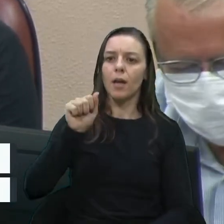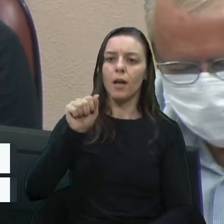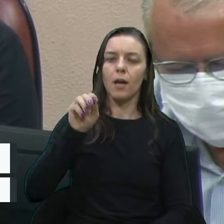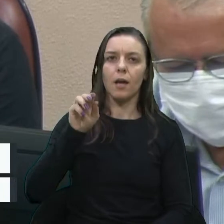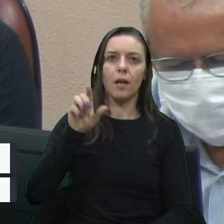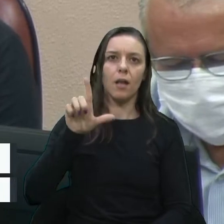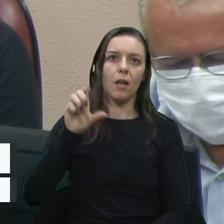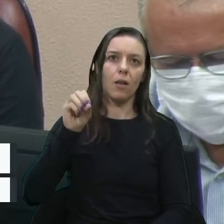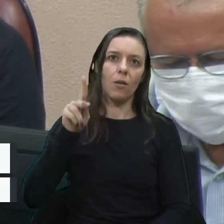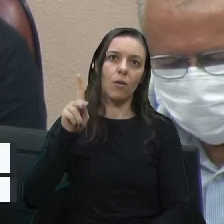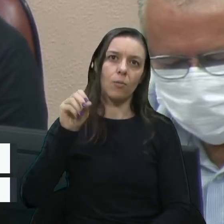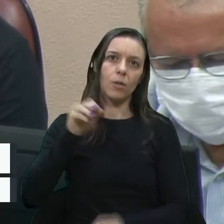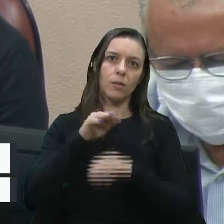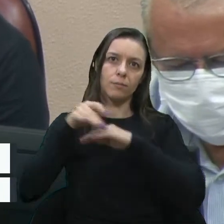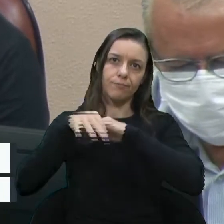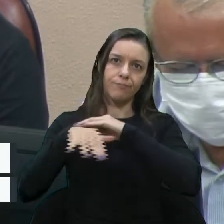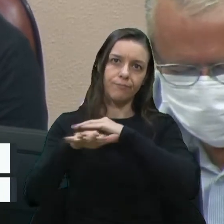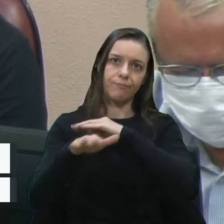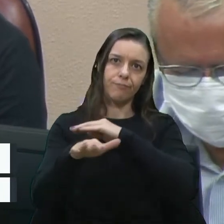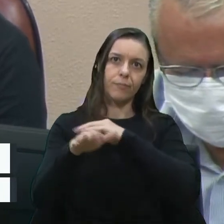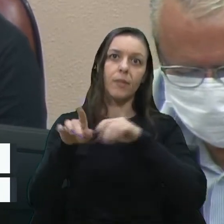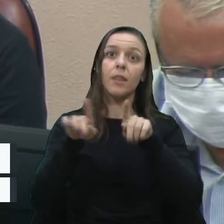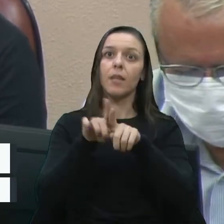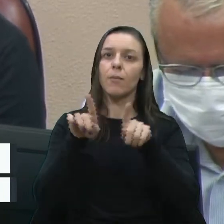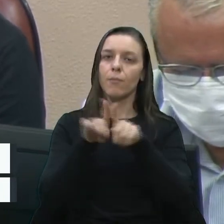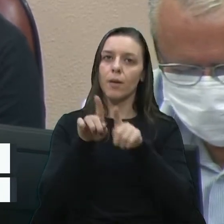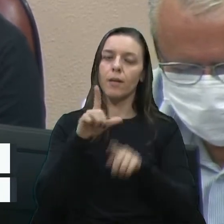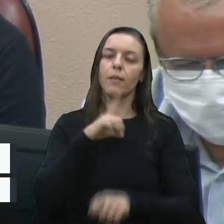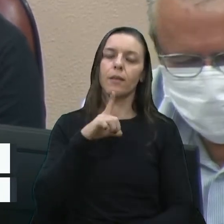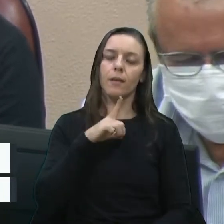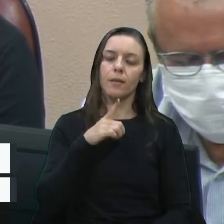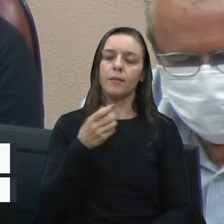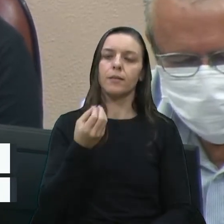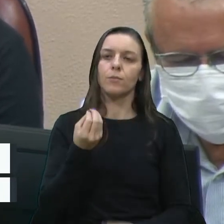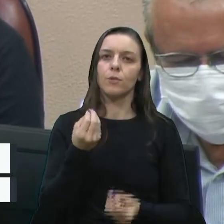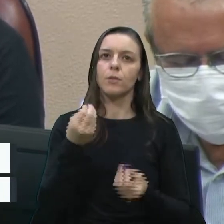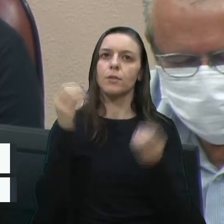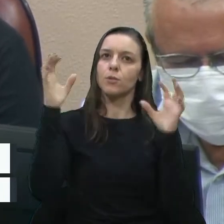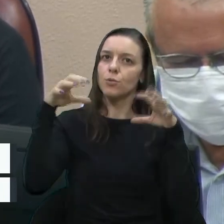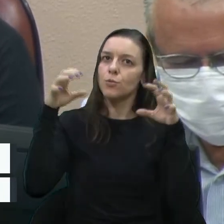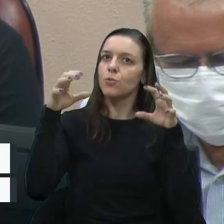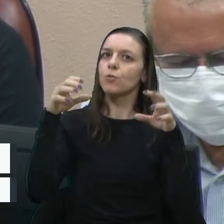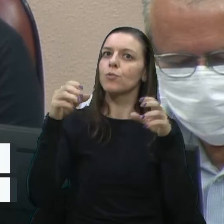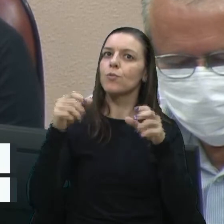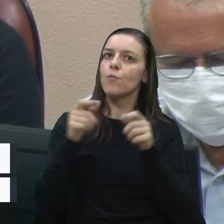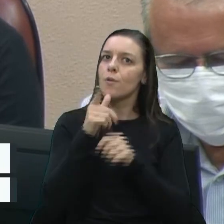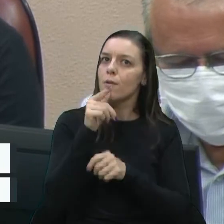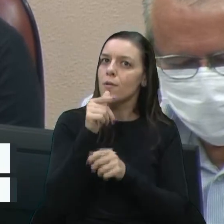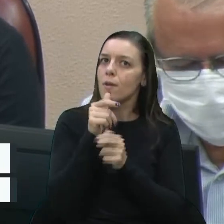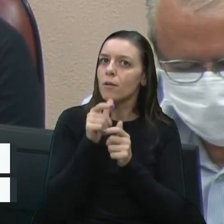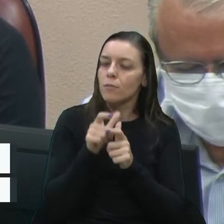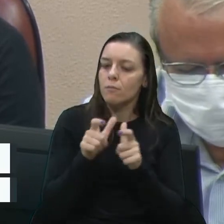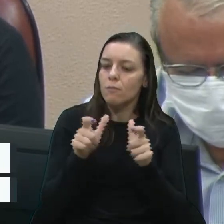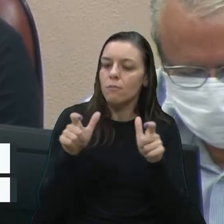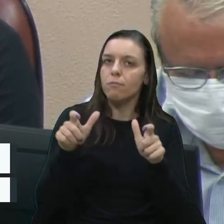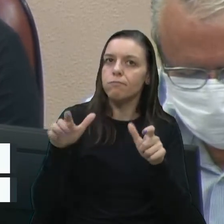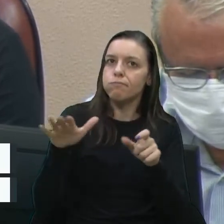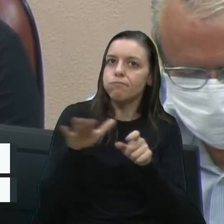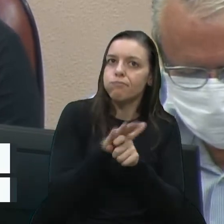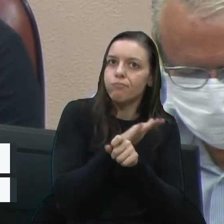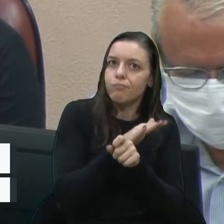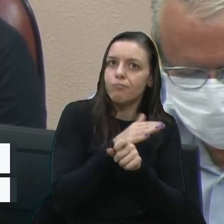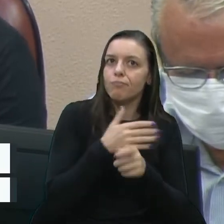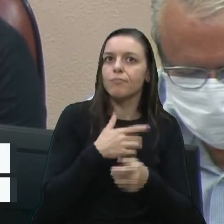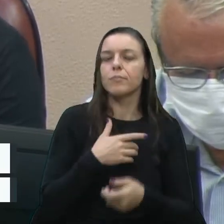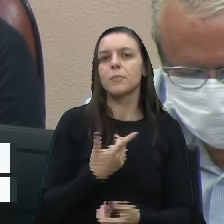água. Então, parabéns pelo tema. E o senhor sempre trouxe tema para essa casa, tema de